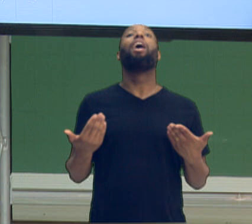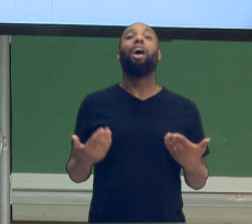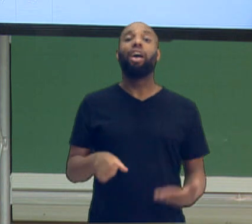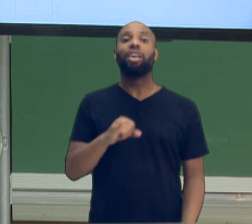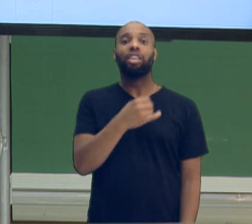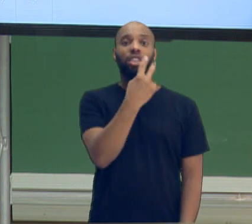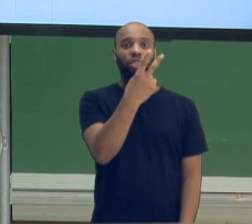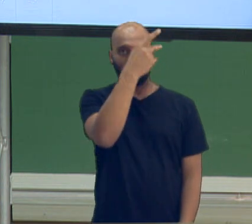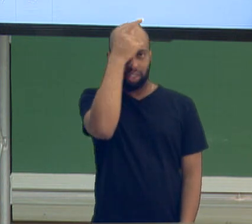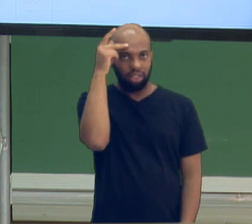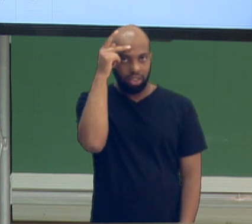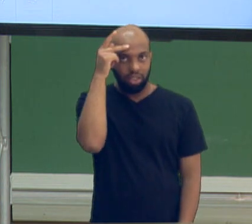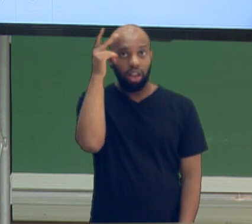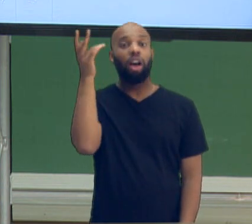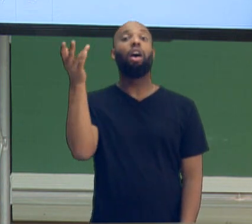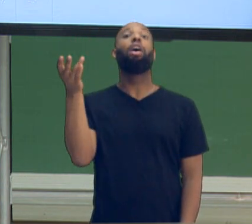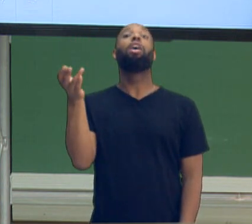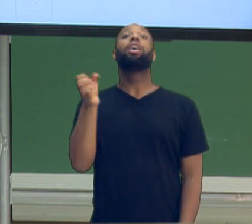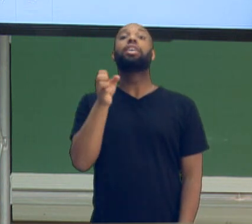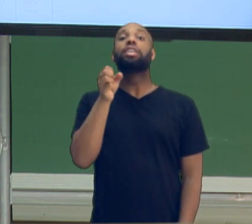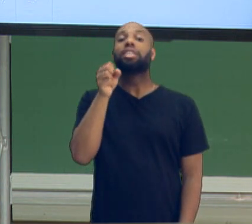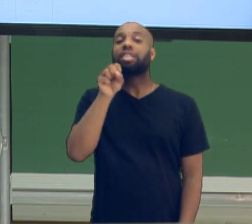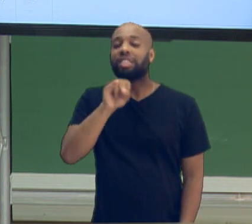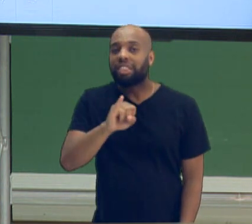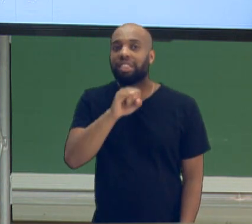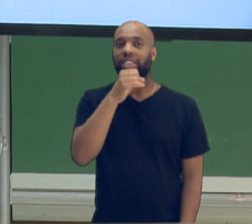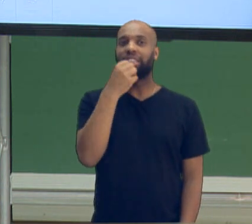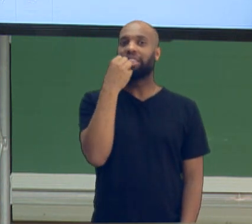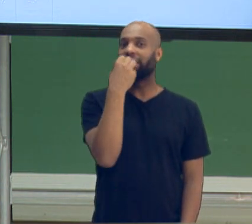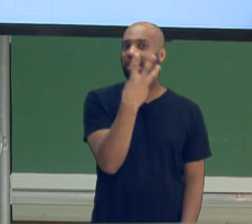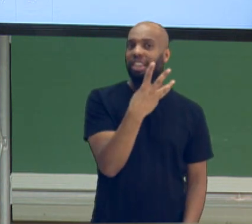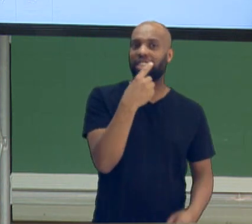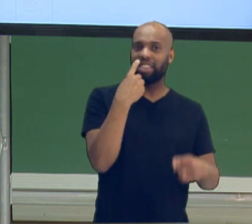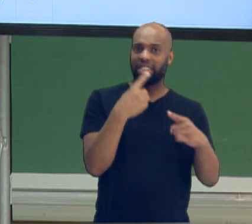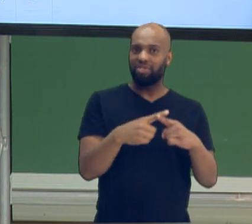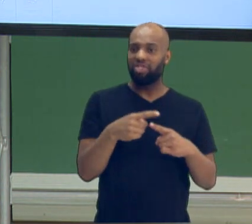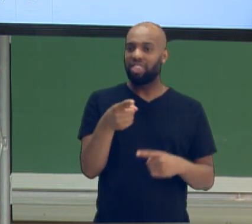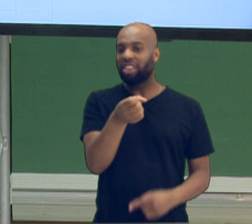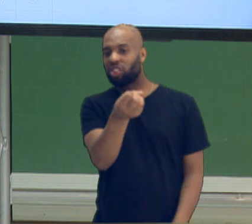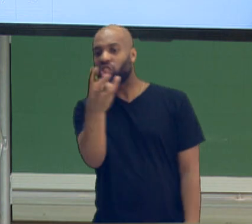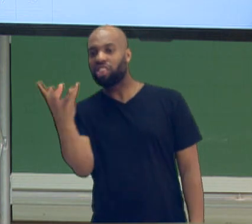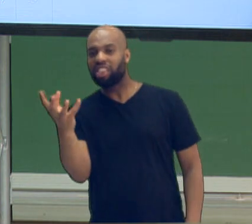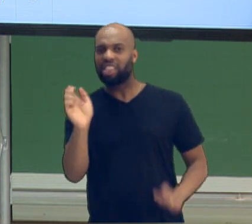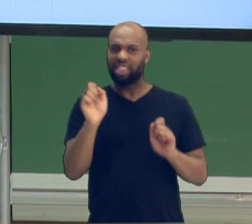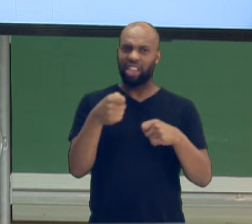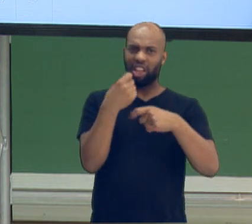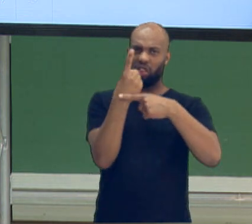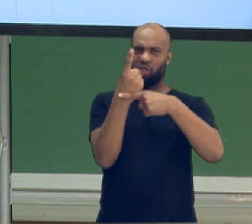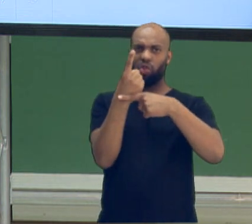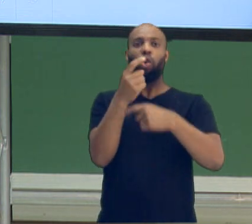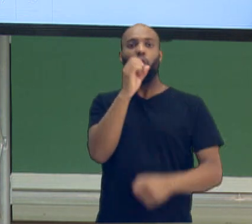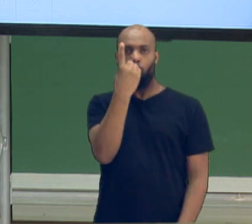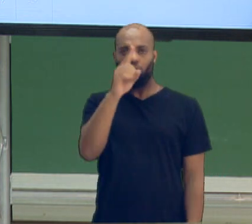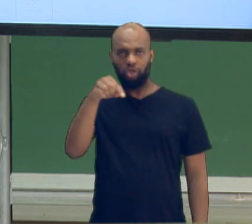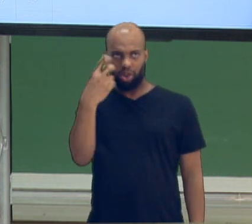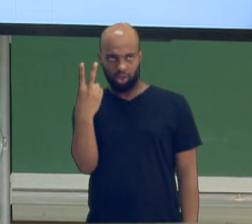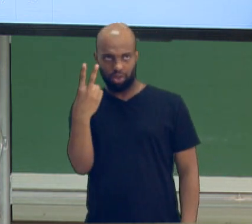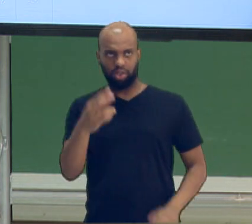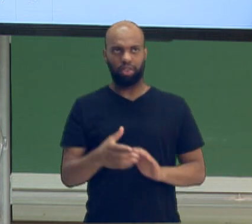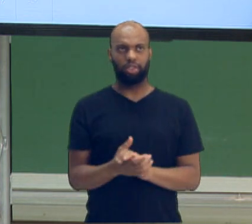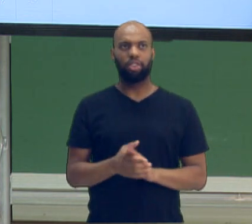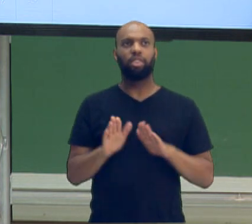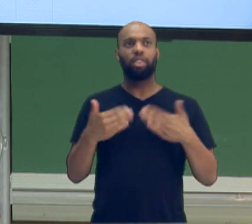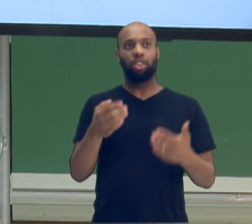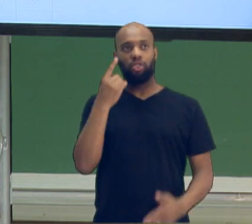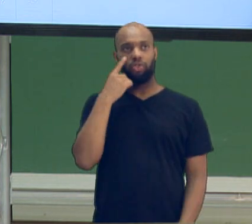para 2 pessoas? E se fosse 3 vezes essa quantidade? Daria 1,2? Vamos ver. Olha